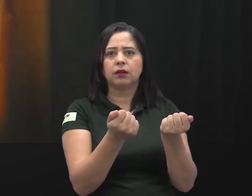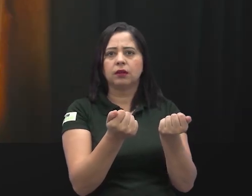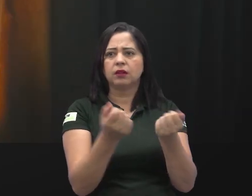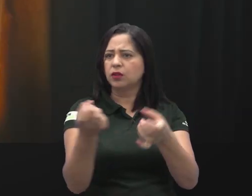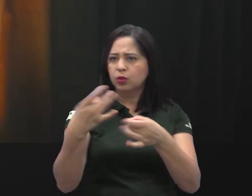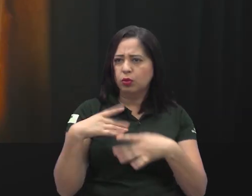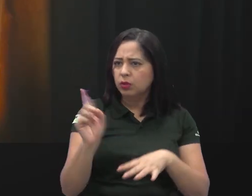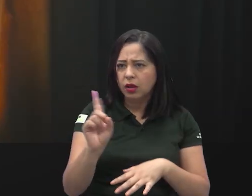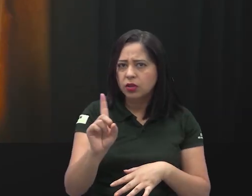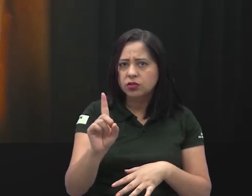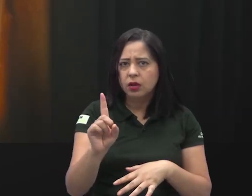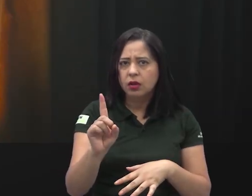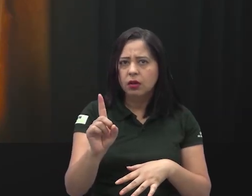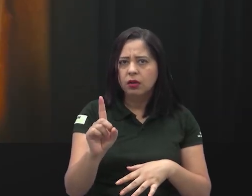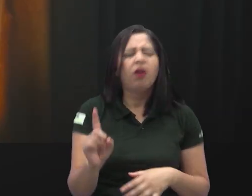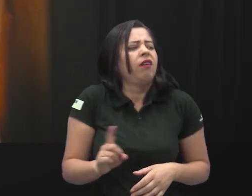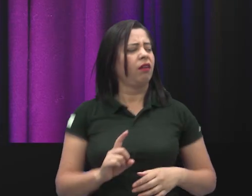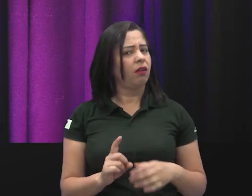Não deixar?